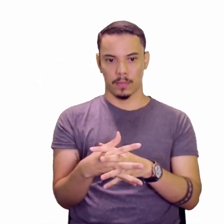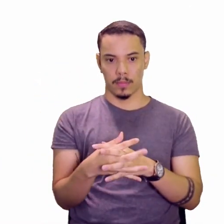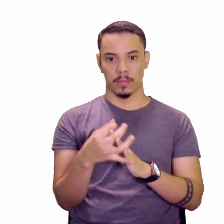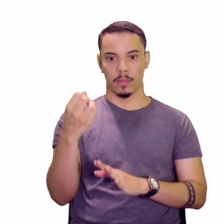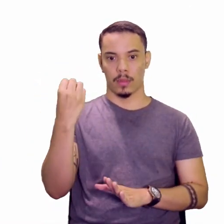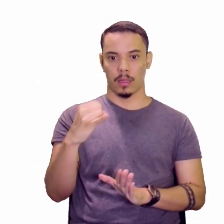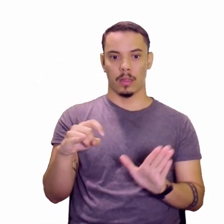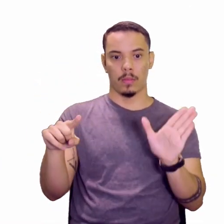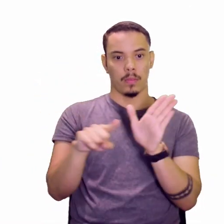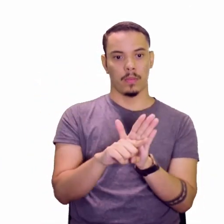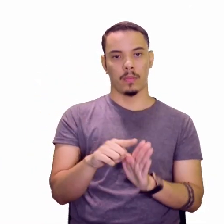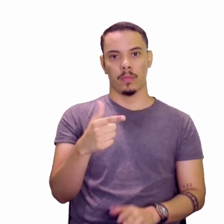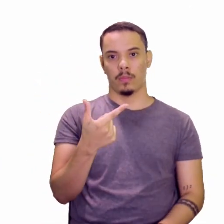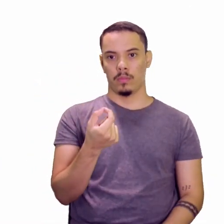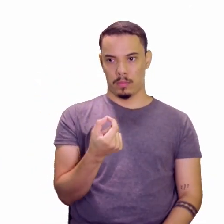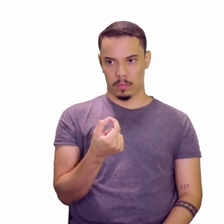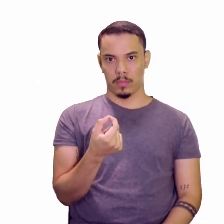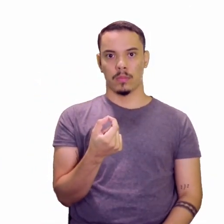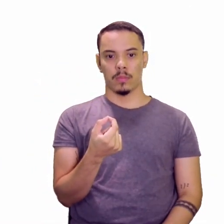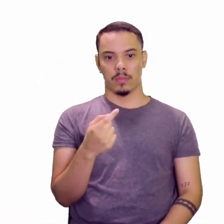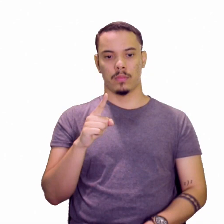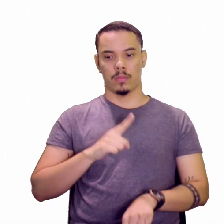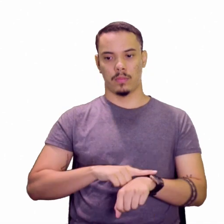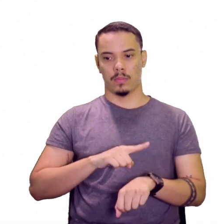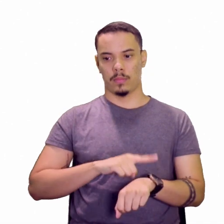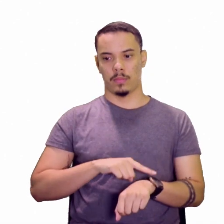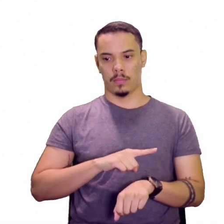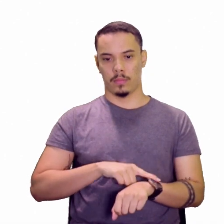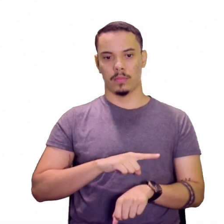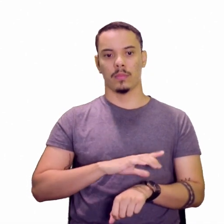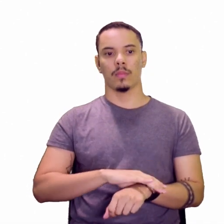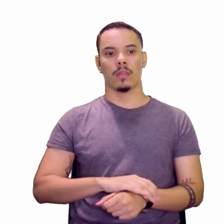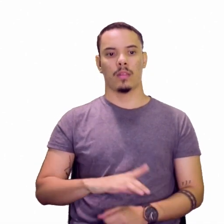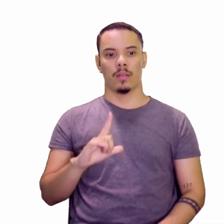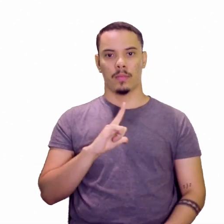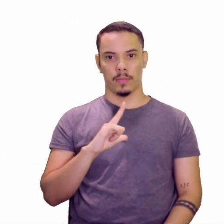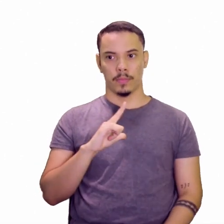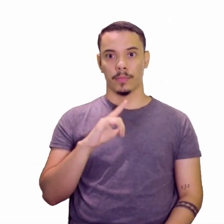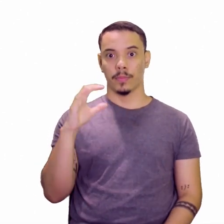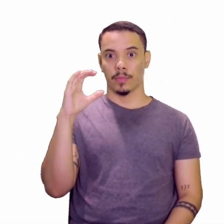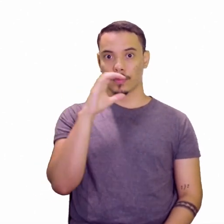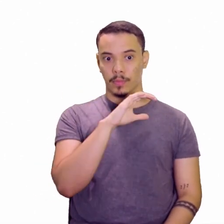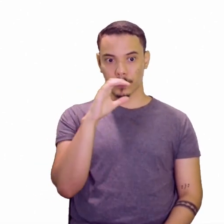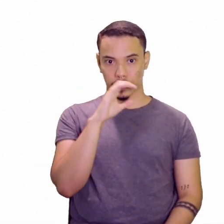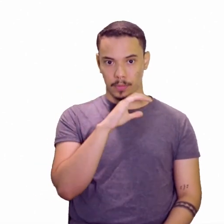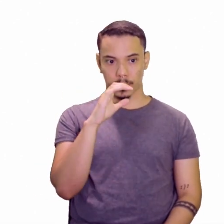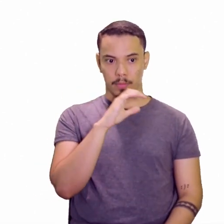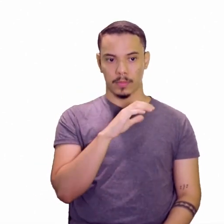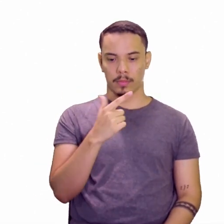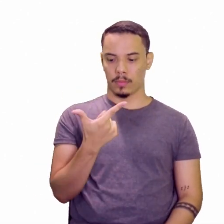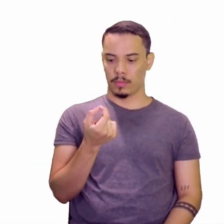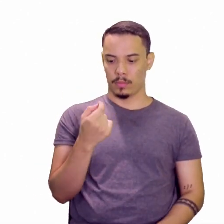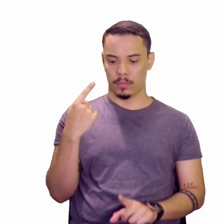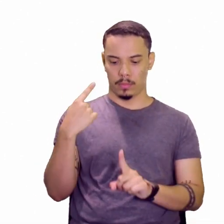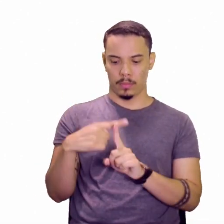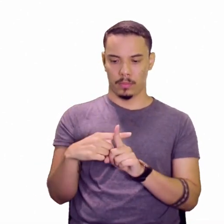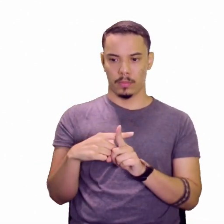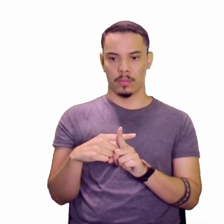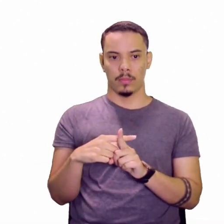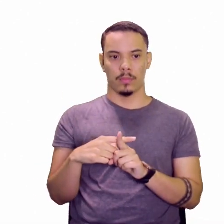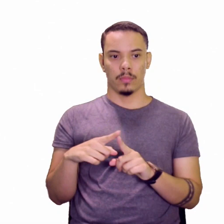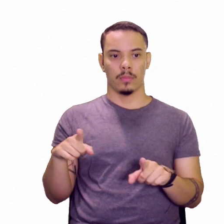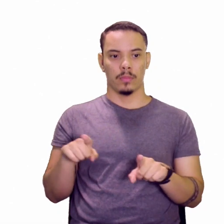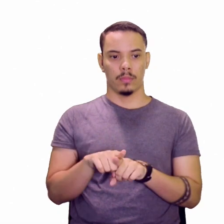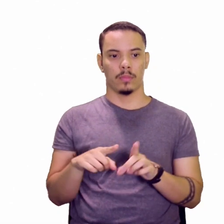menos 20, tá? E aqui seria o tempo, a velocidade. Então, aqui, ó, 20 positivo. Aqui,